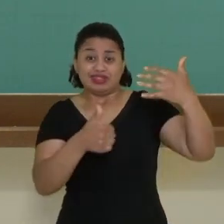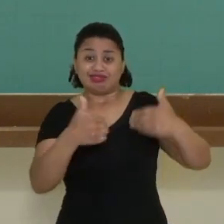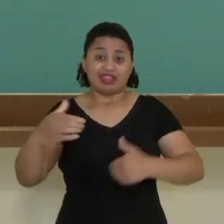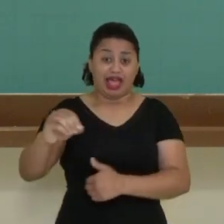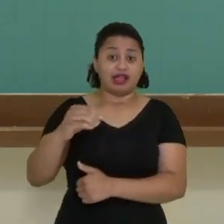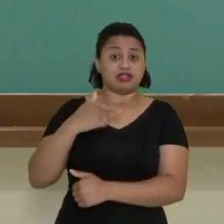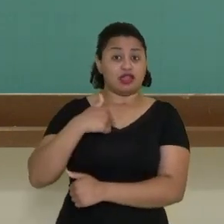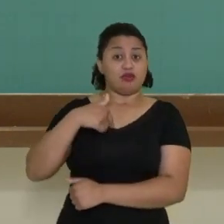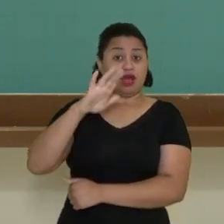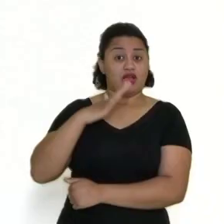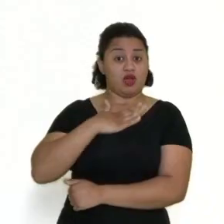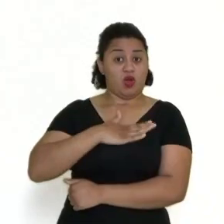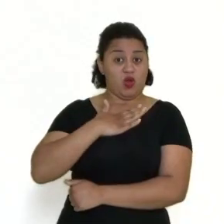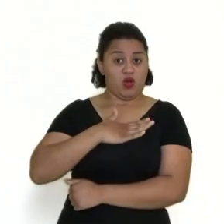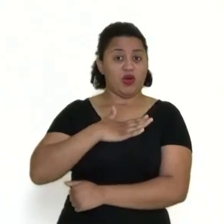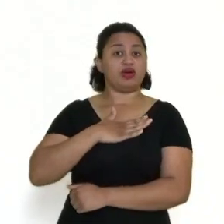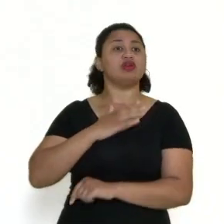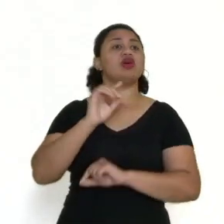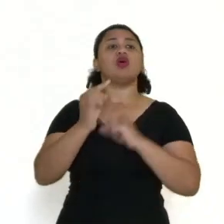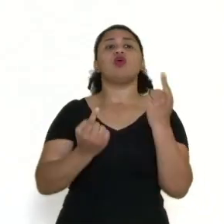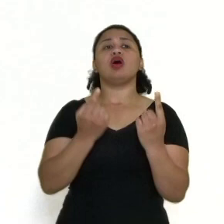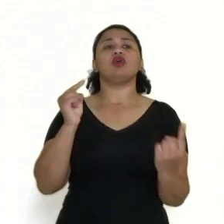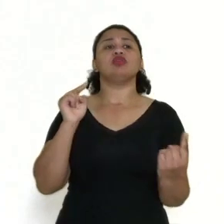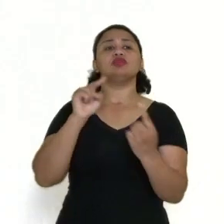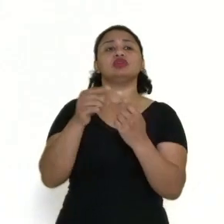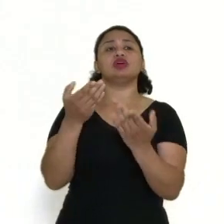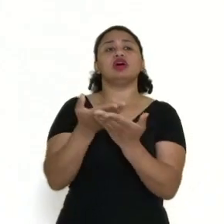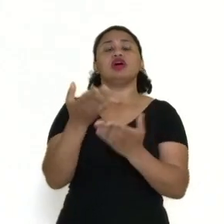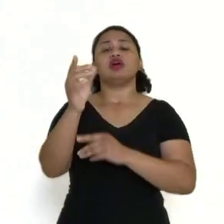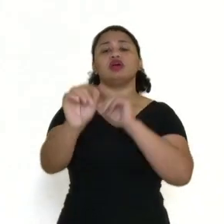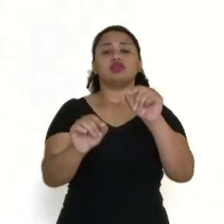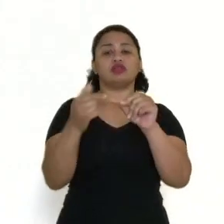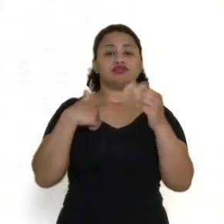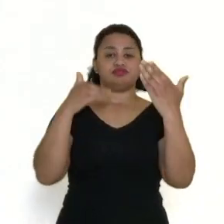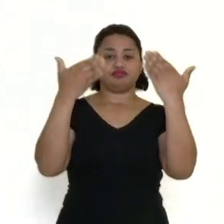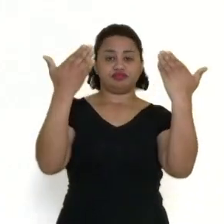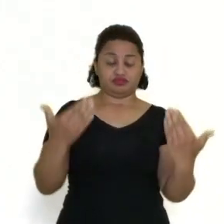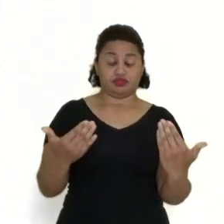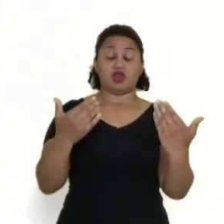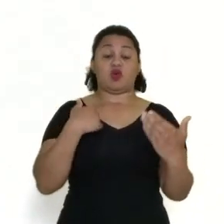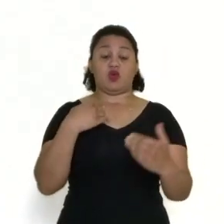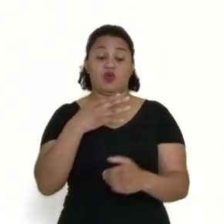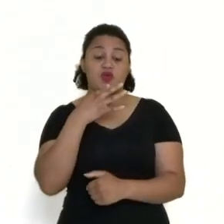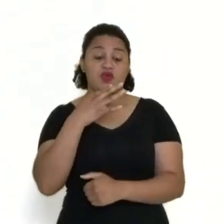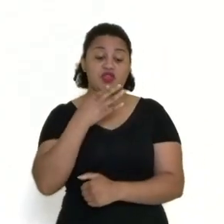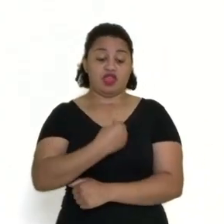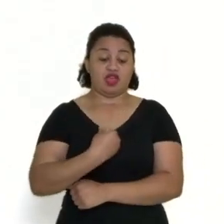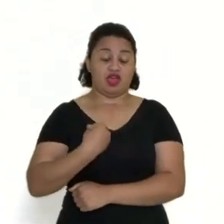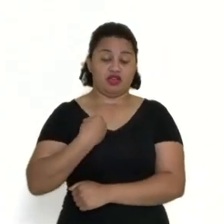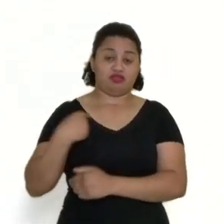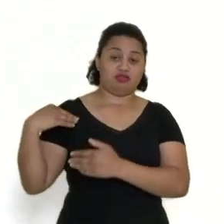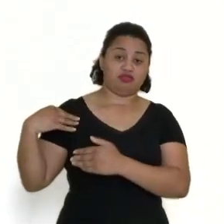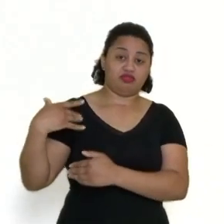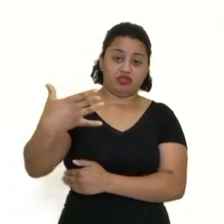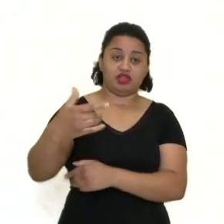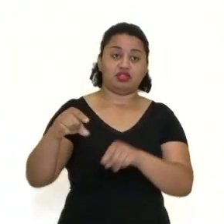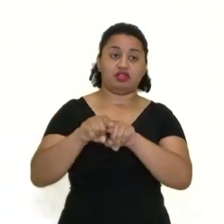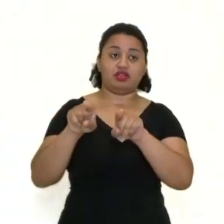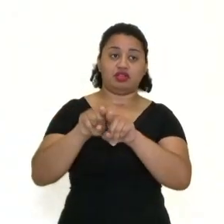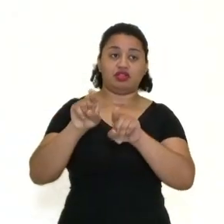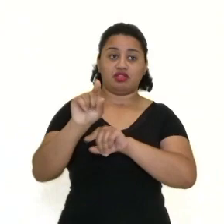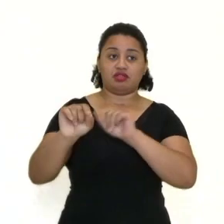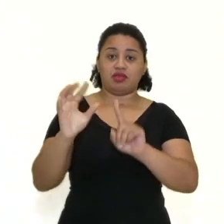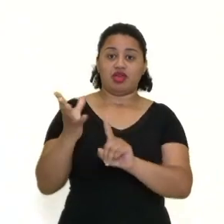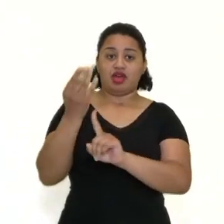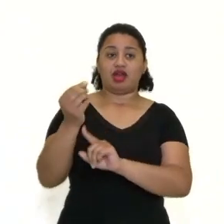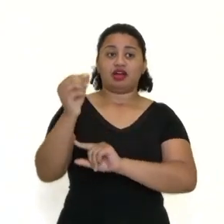tá? Então vamos lá. Quais são os objetivos dessa aula? Analisar a vida e obra de um dos maiores e icônicos artistas da história da arte.